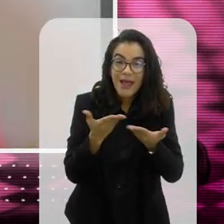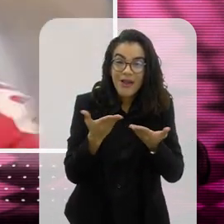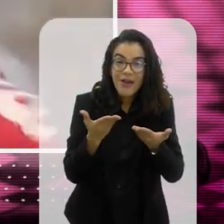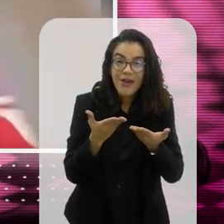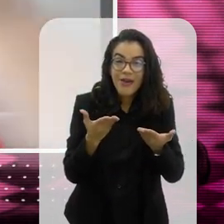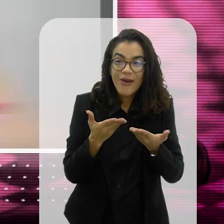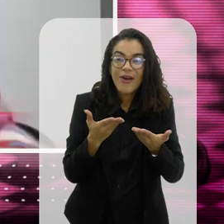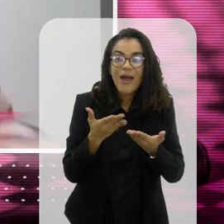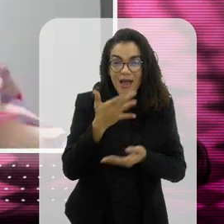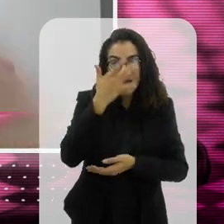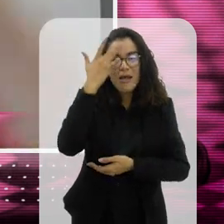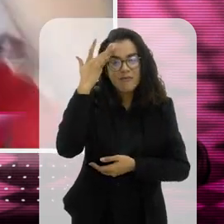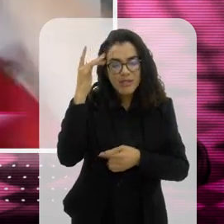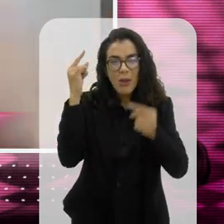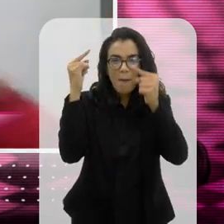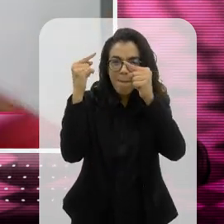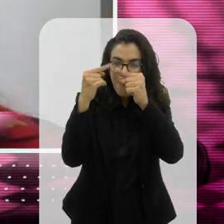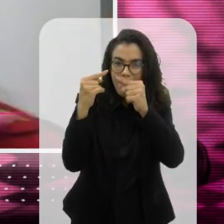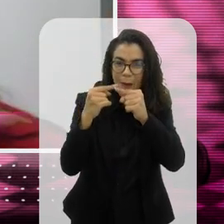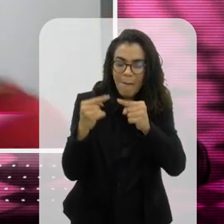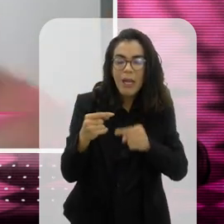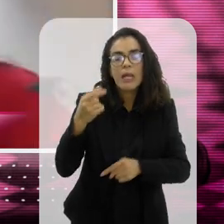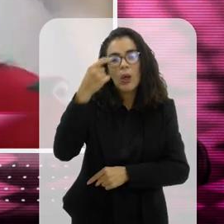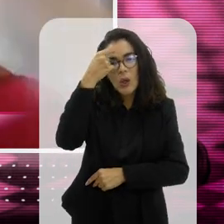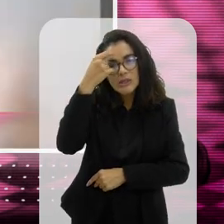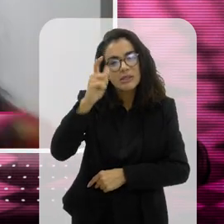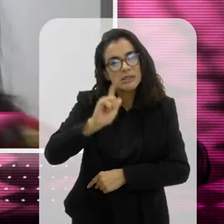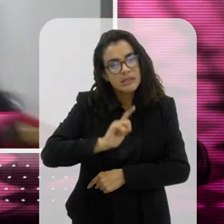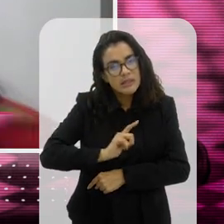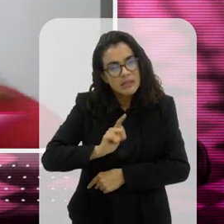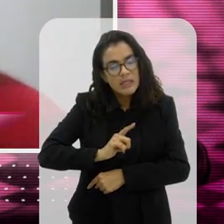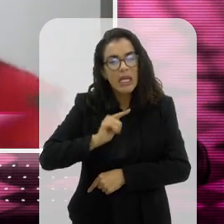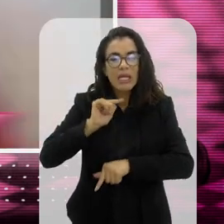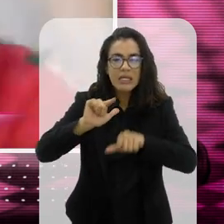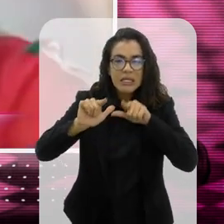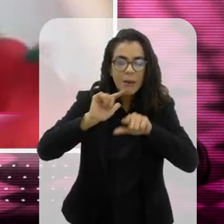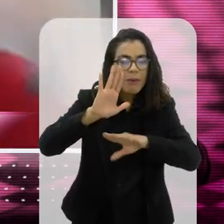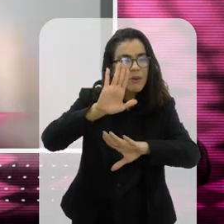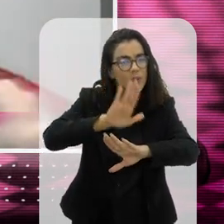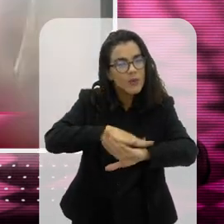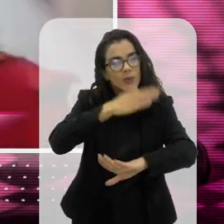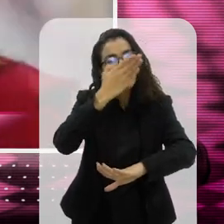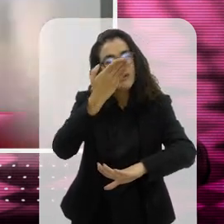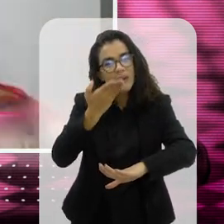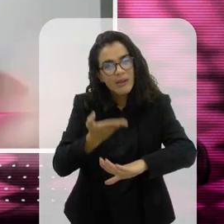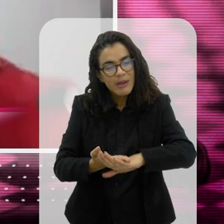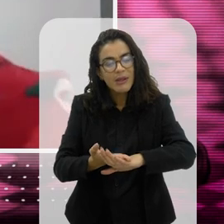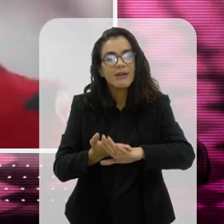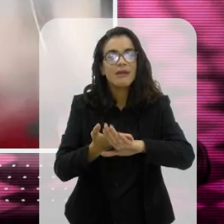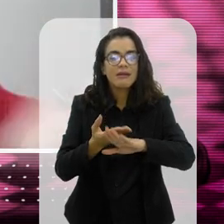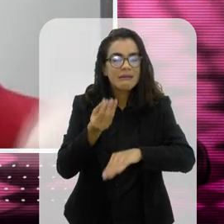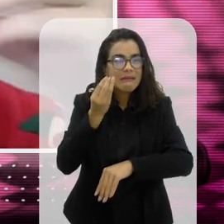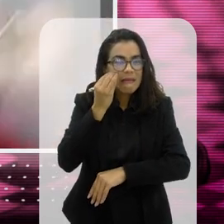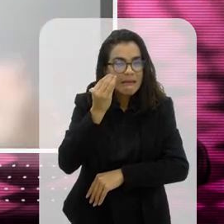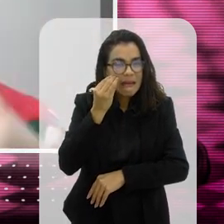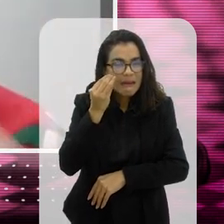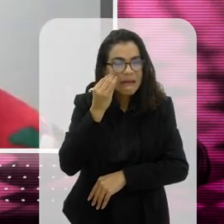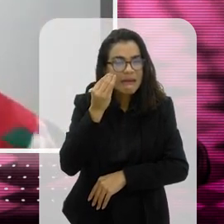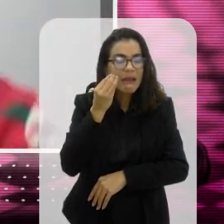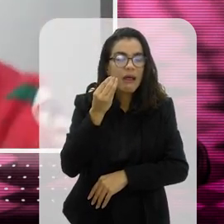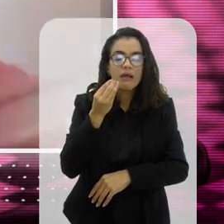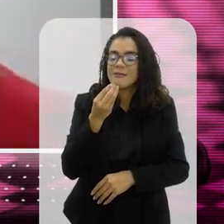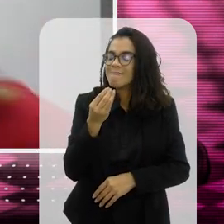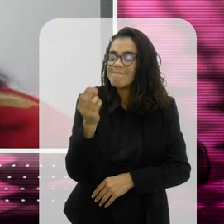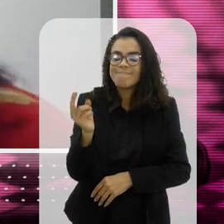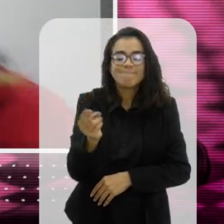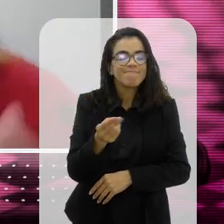E agora você vê, a pessoa reconhece, a pessoa tem consciência, a pessoa trabalha isso o dia inteiro para evitar, né? Para